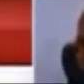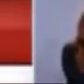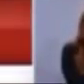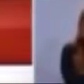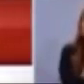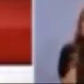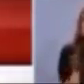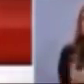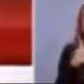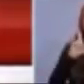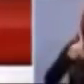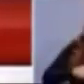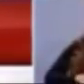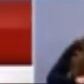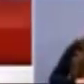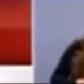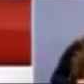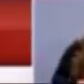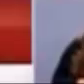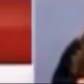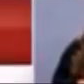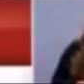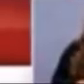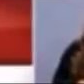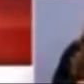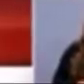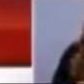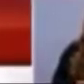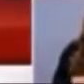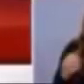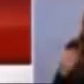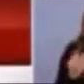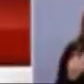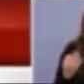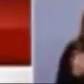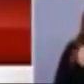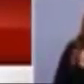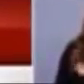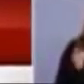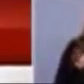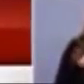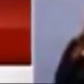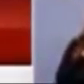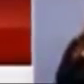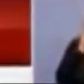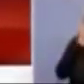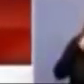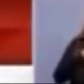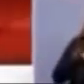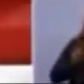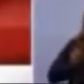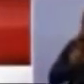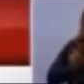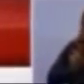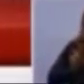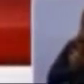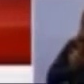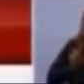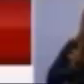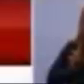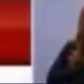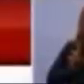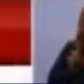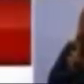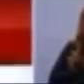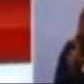também é é um óbvio que foi mais uma decisão minha mas de shaders p o e